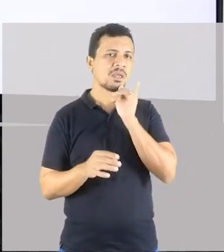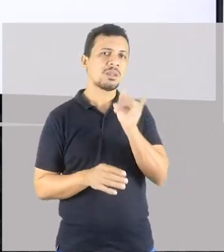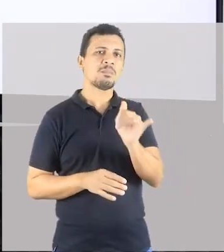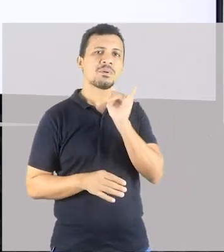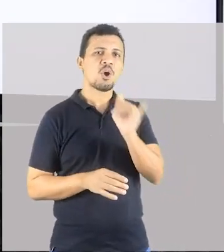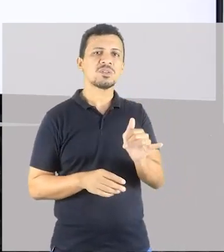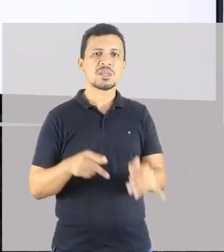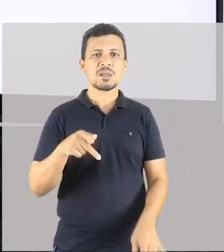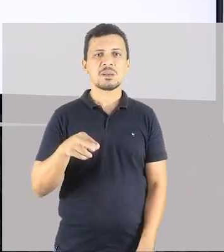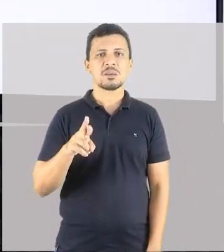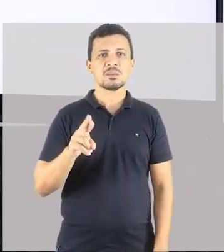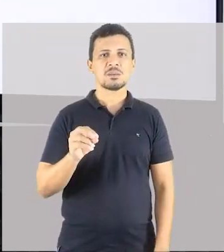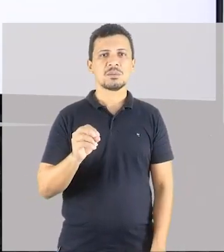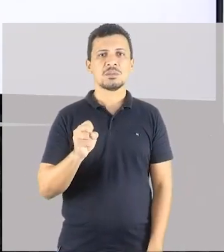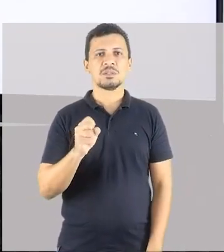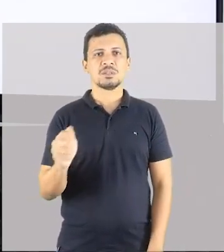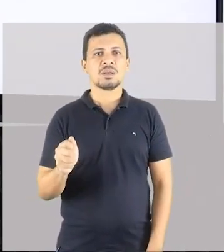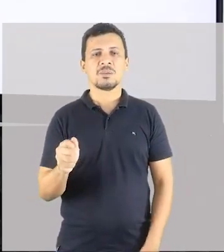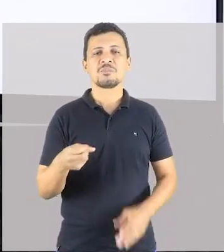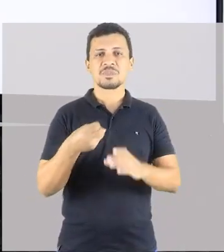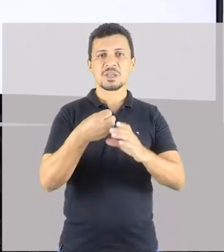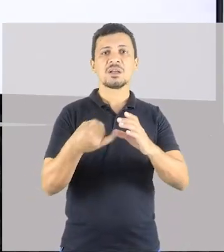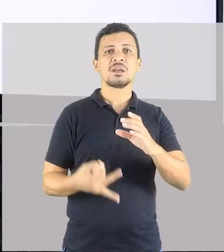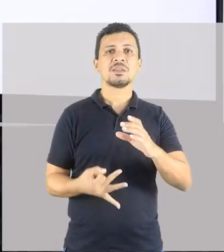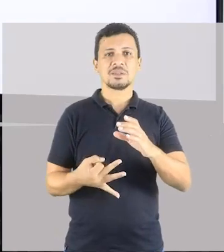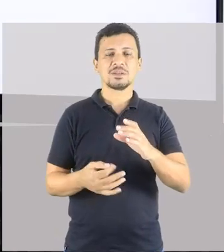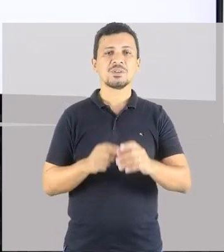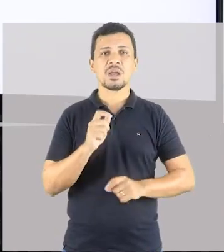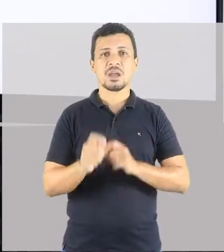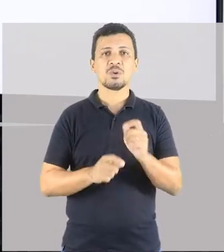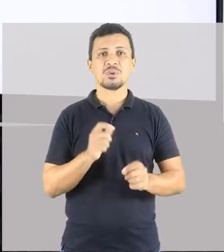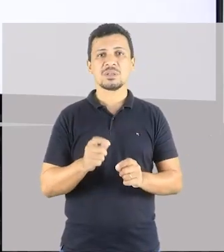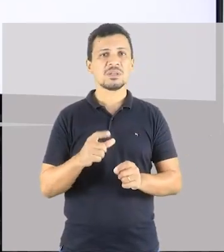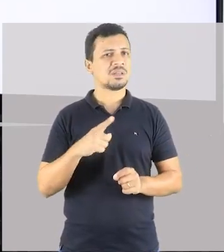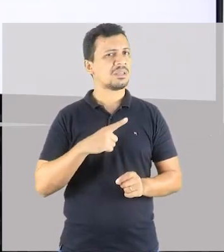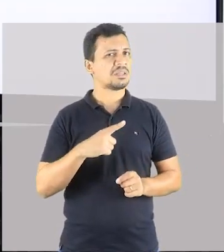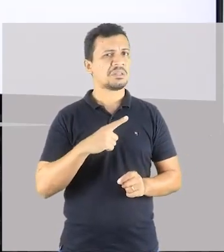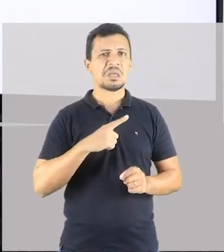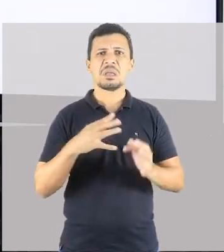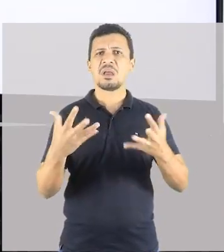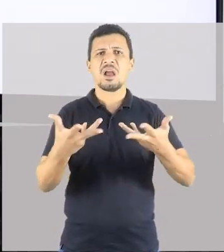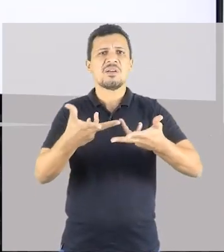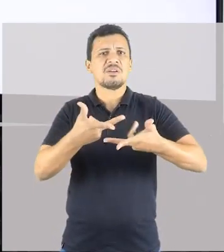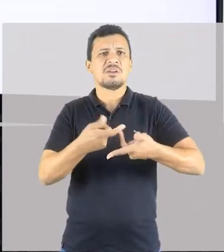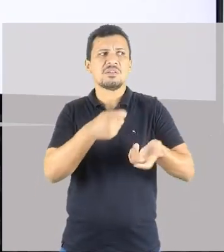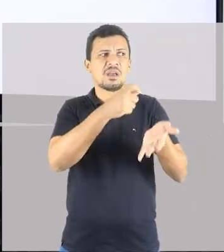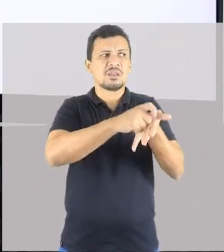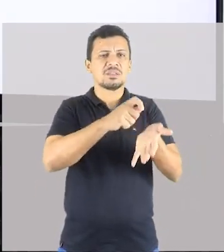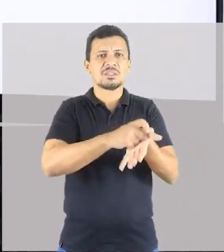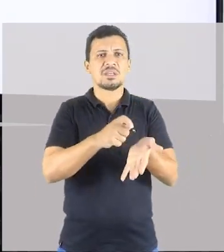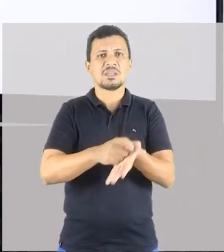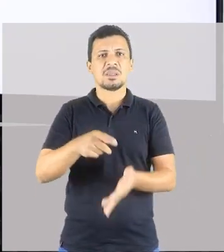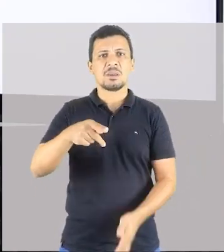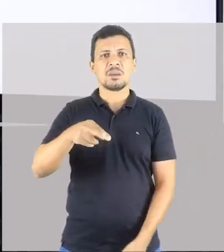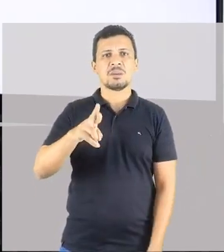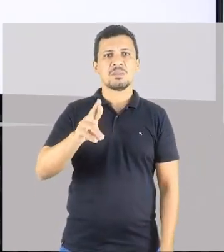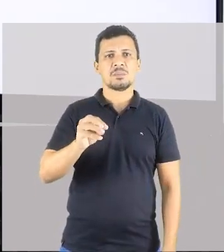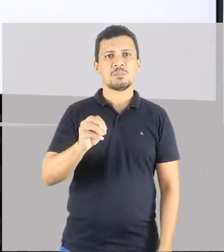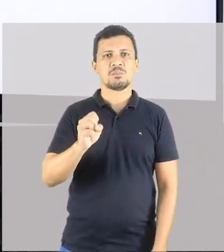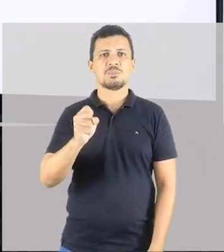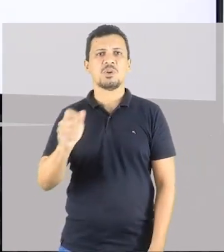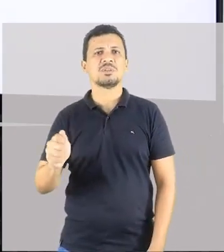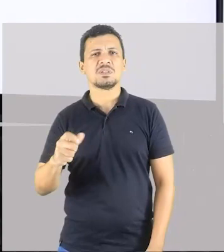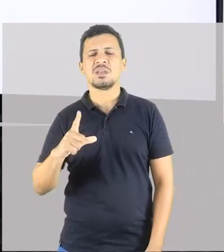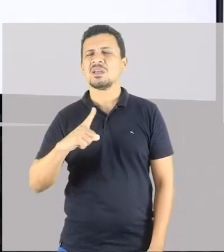E uma das características dessa segunda fase é exatamente isso. Ela é muito rica na prosa ficcional, certo? Nós vamos ter